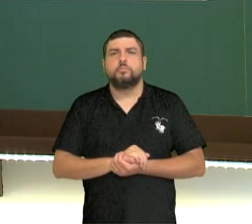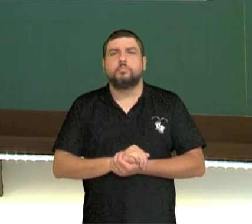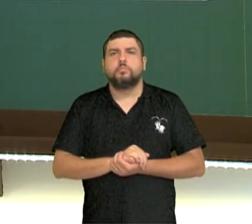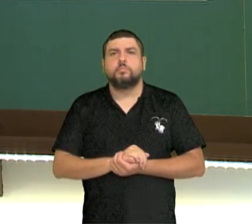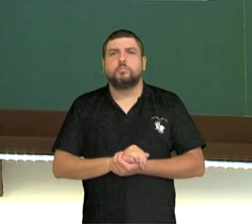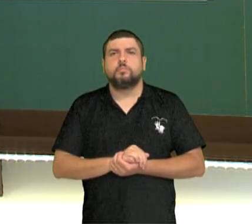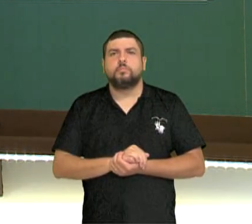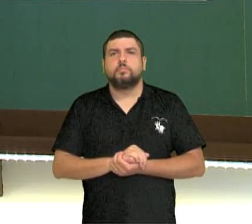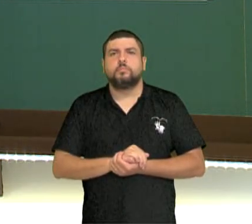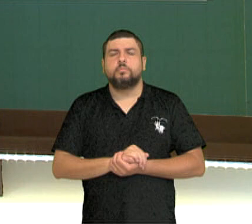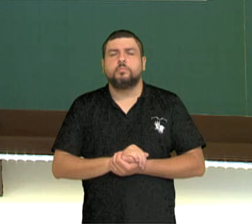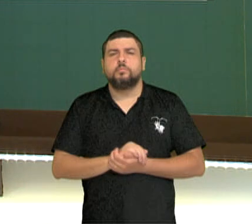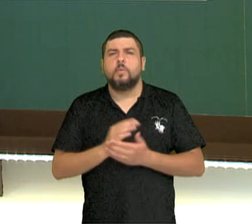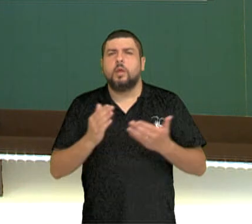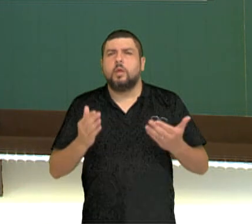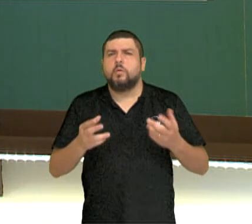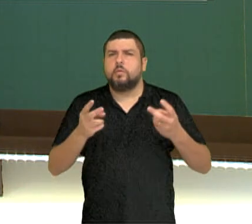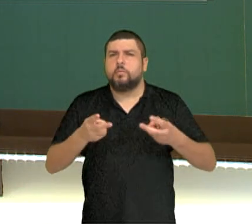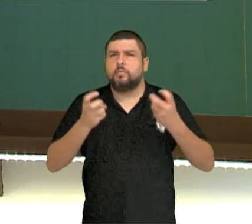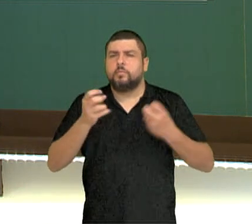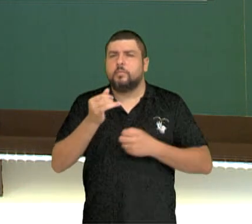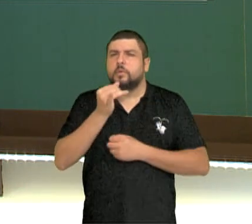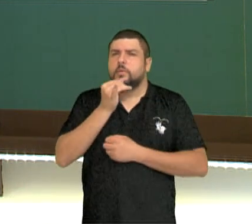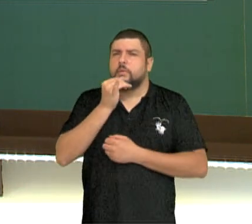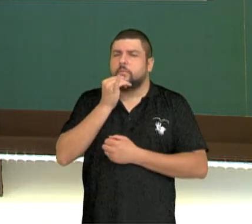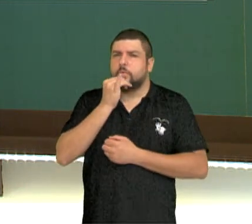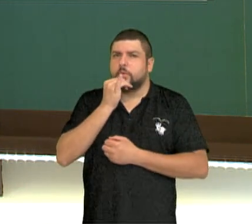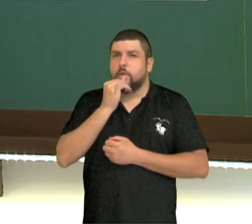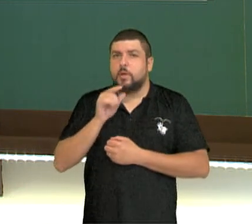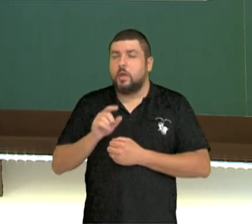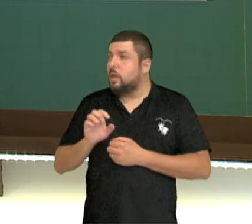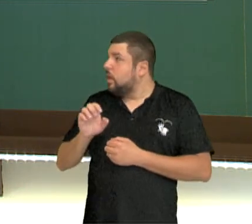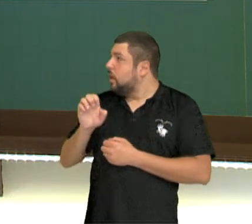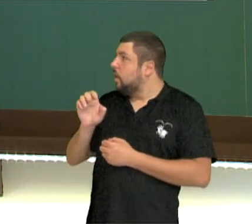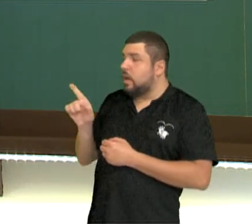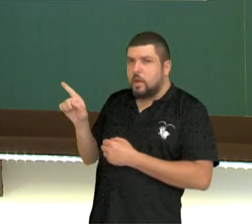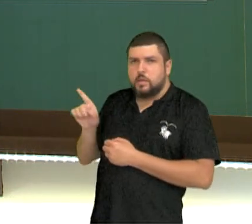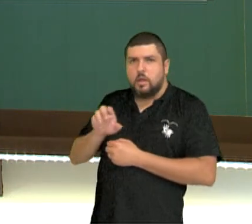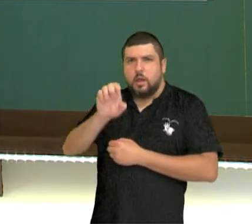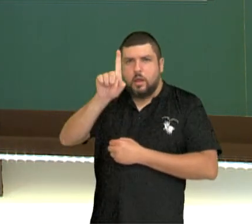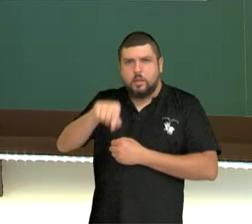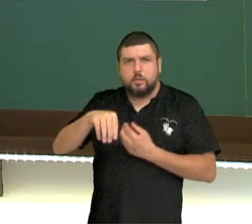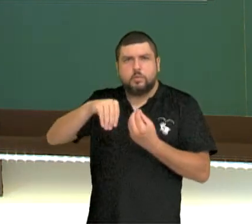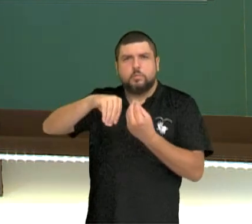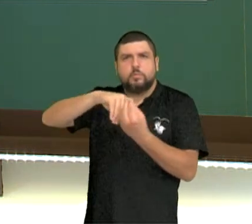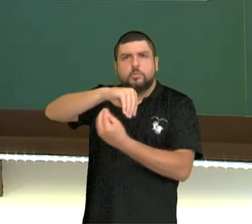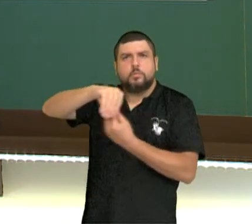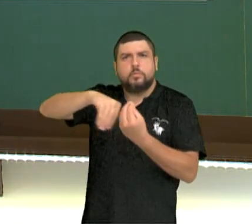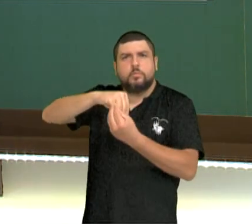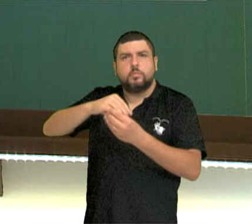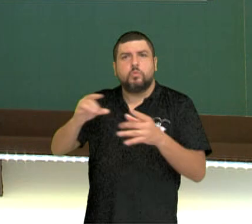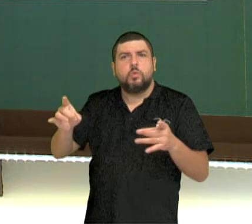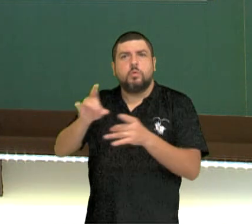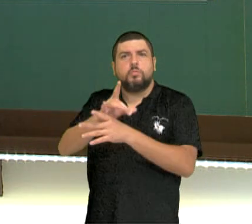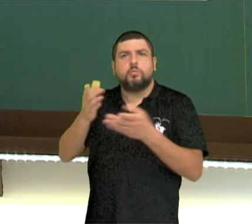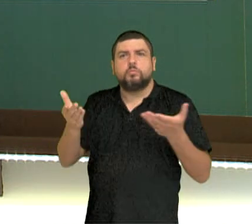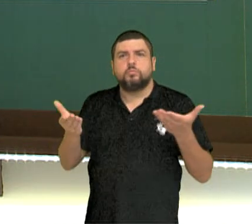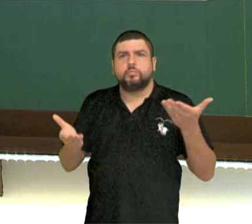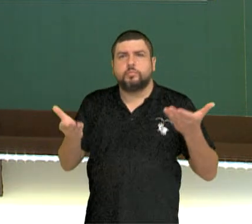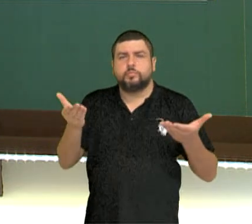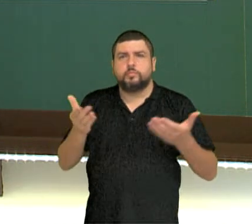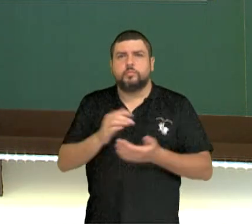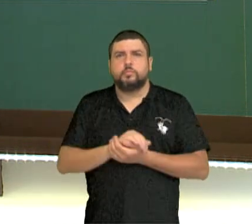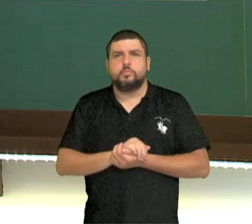Agora a gente vai ver aqui um exemplo de reação balanceada. Aqui nós